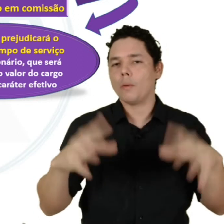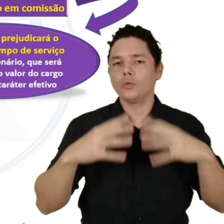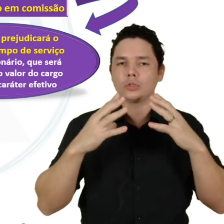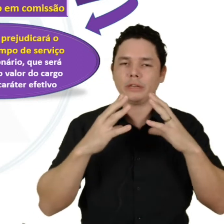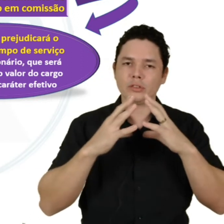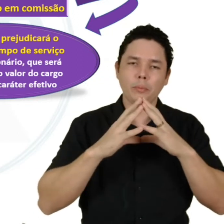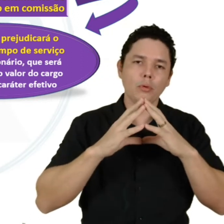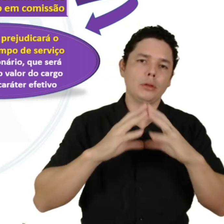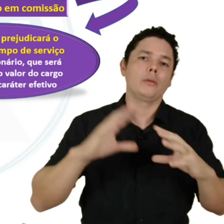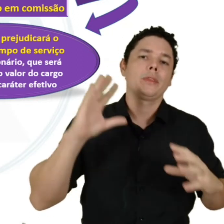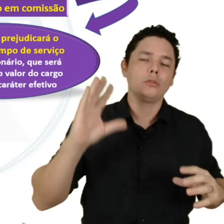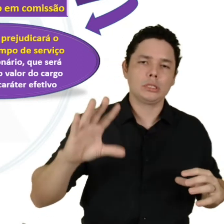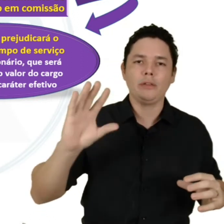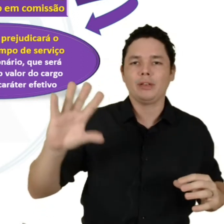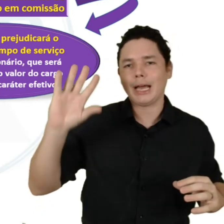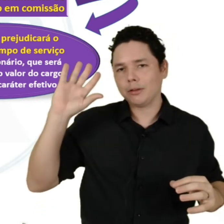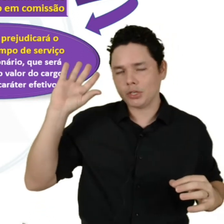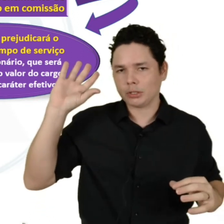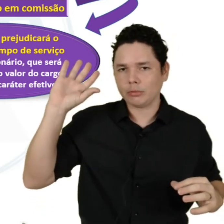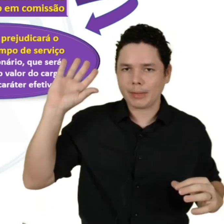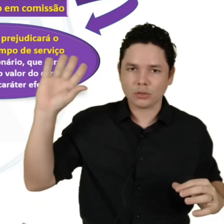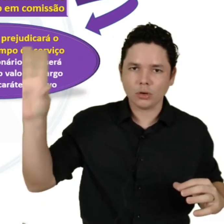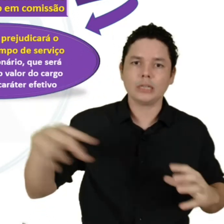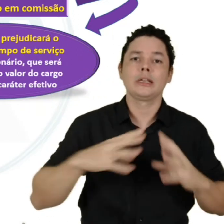muito comum no serviço público. Inclusive, lá no